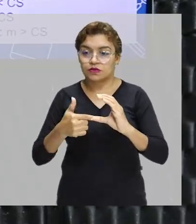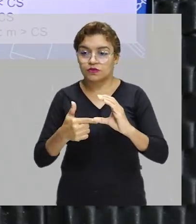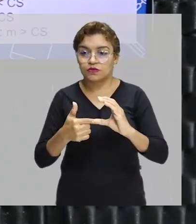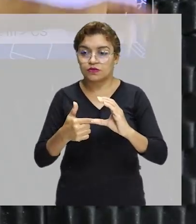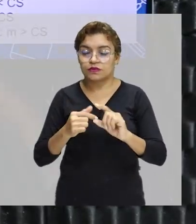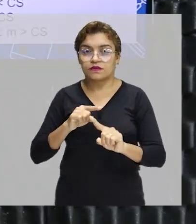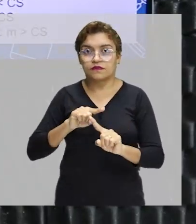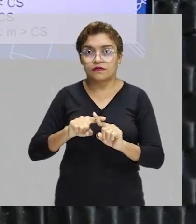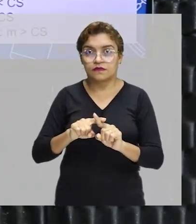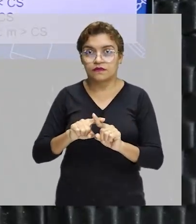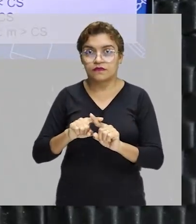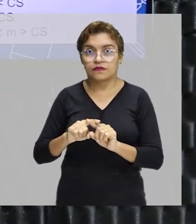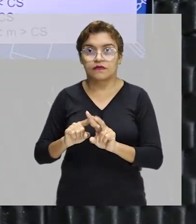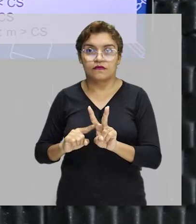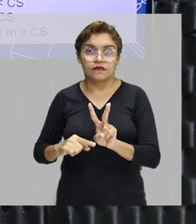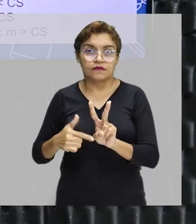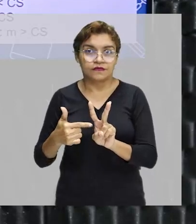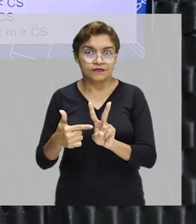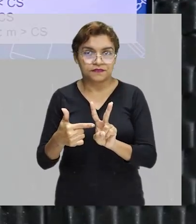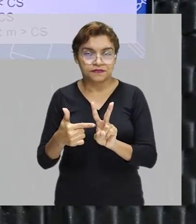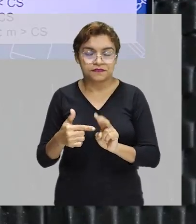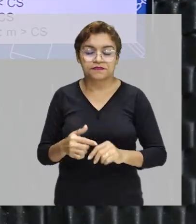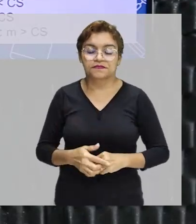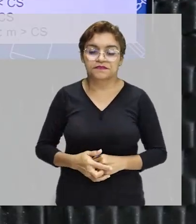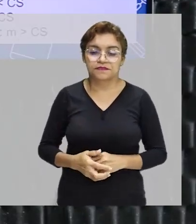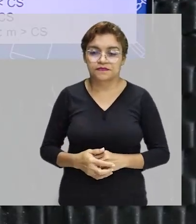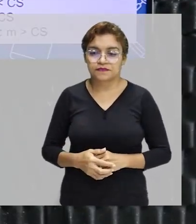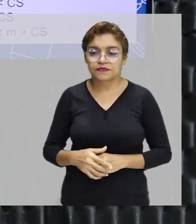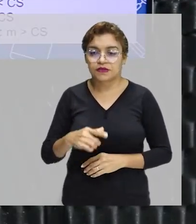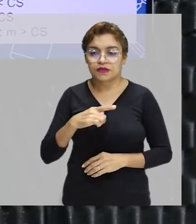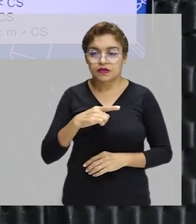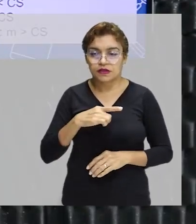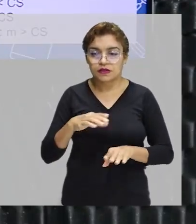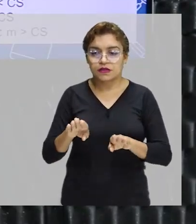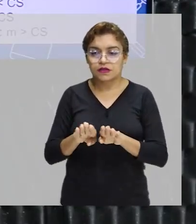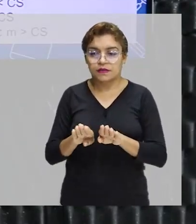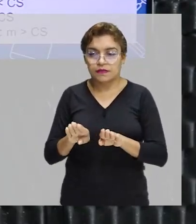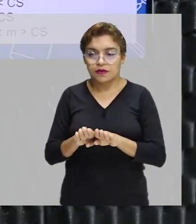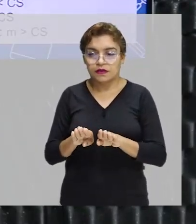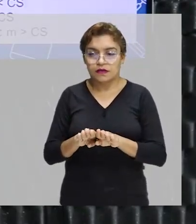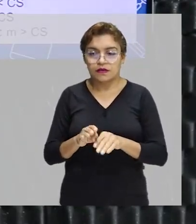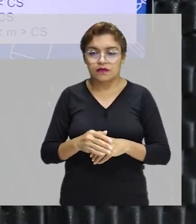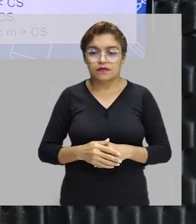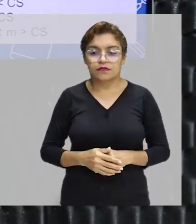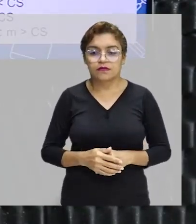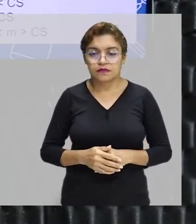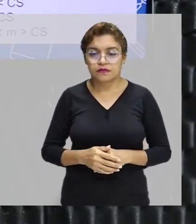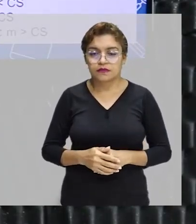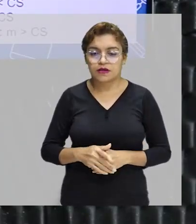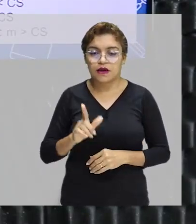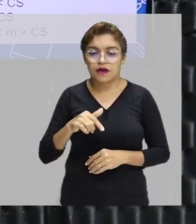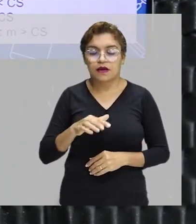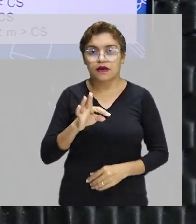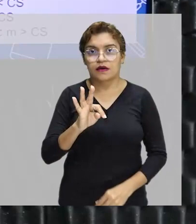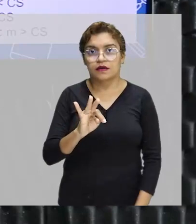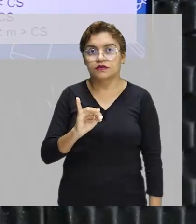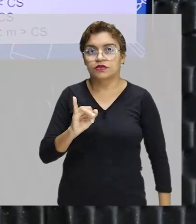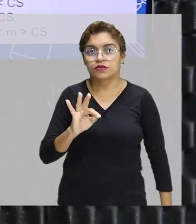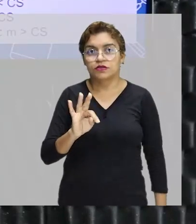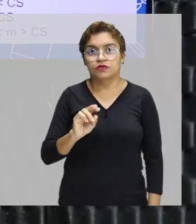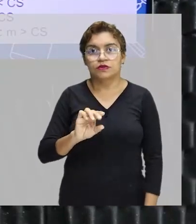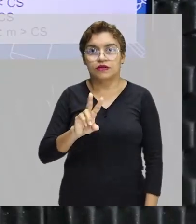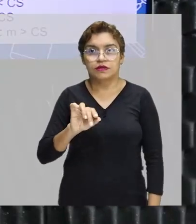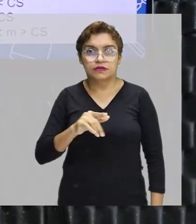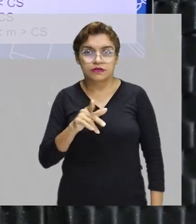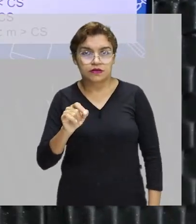da solução 2 vezes o volume da solução 2. E nós temos um caso particular, chamamos de titulação, ou